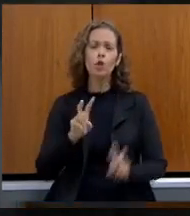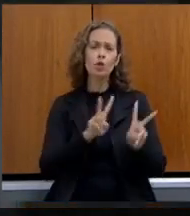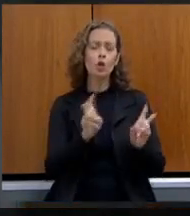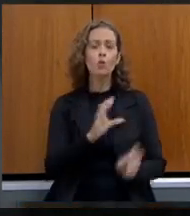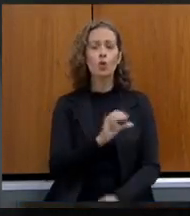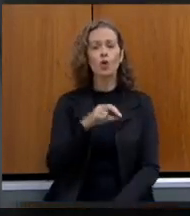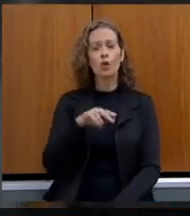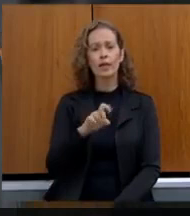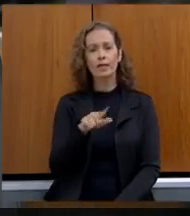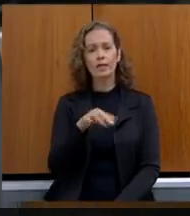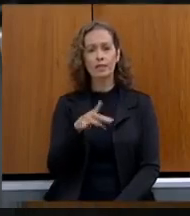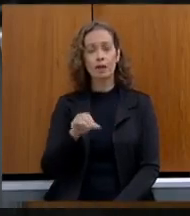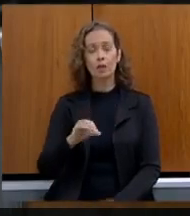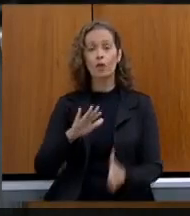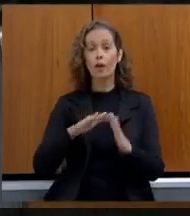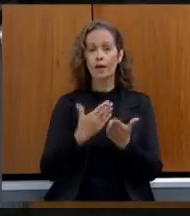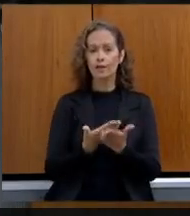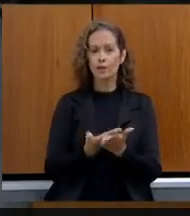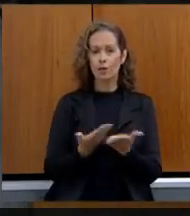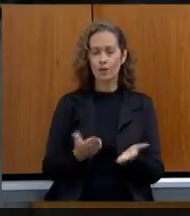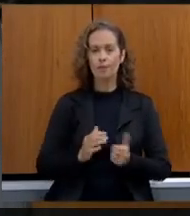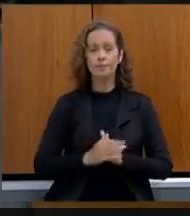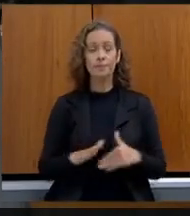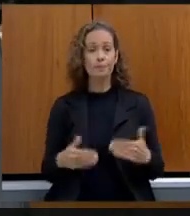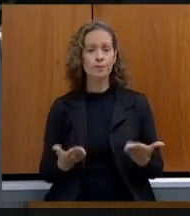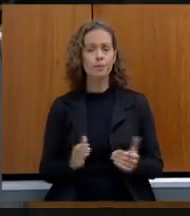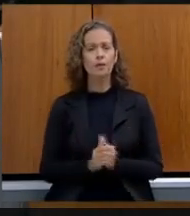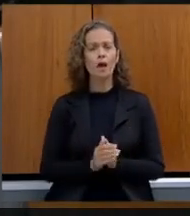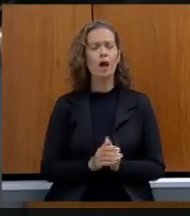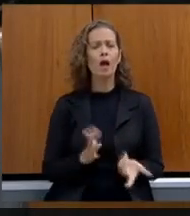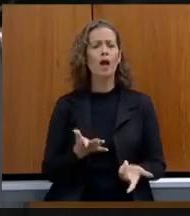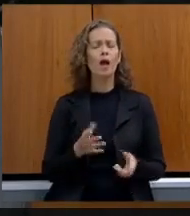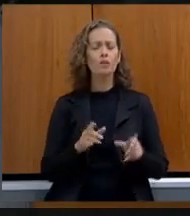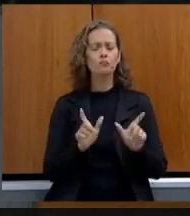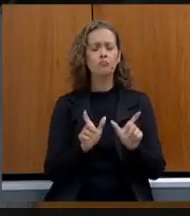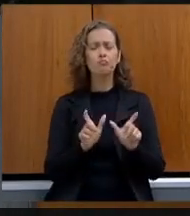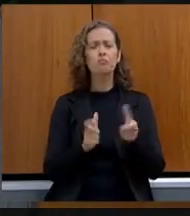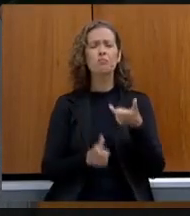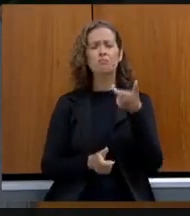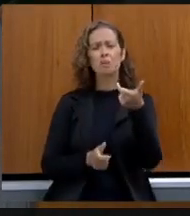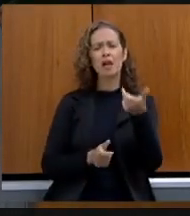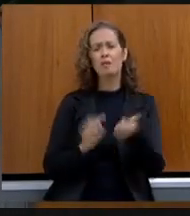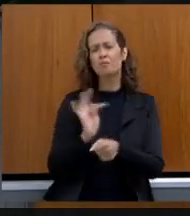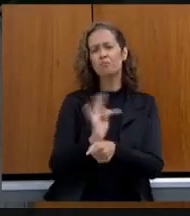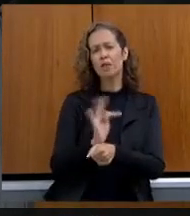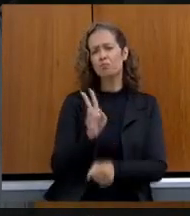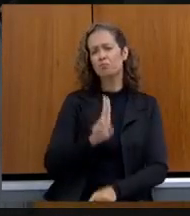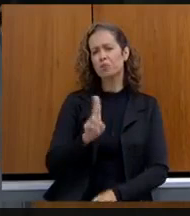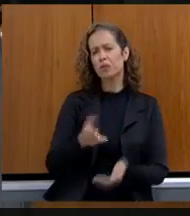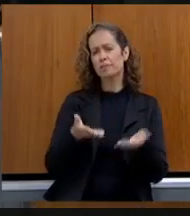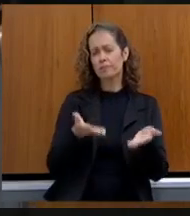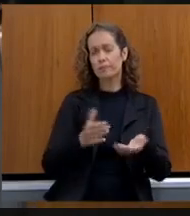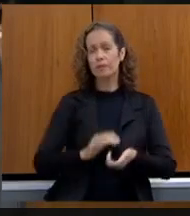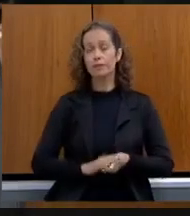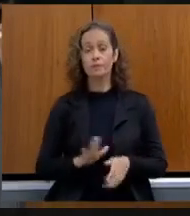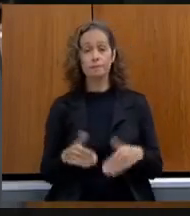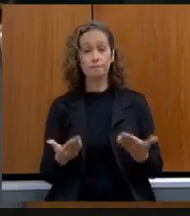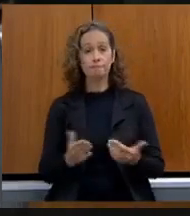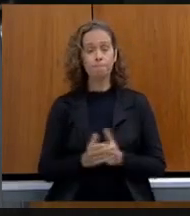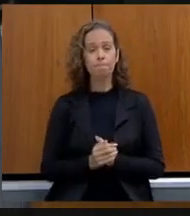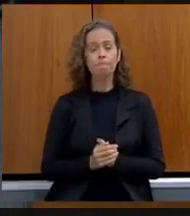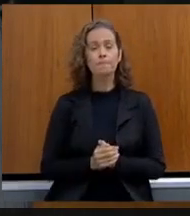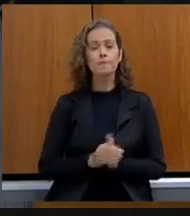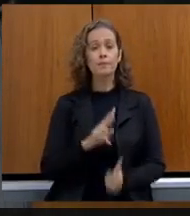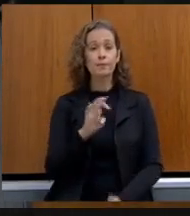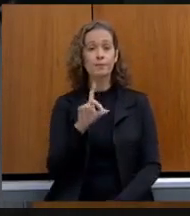financiada pelo governo do estado navegação patrocinado é um termo técnico utilizado traz a história aulas da nossa do Nossa da nossa